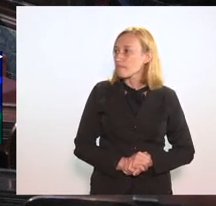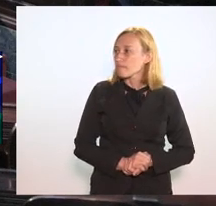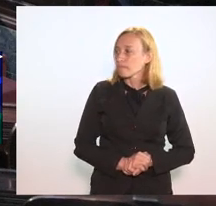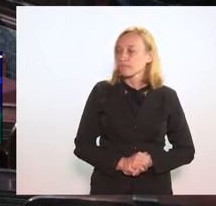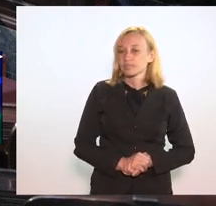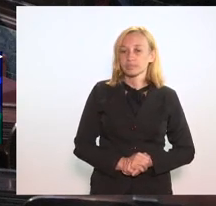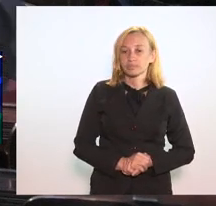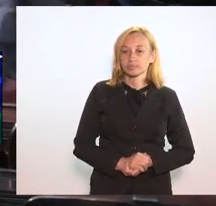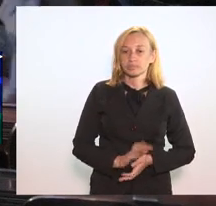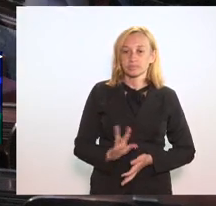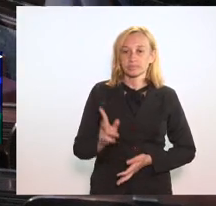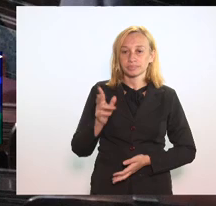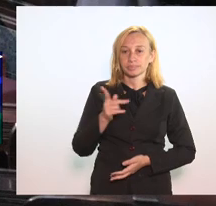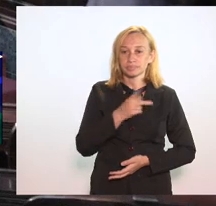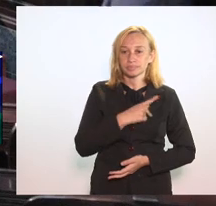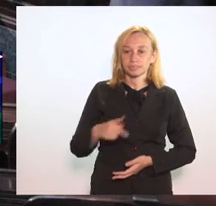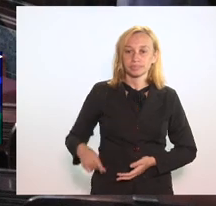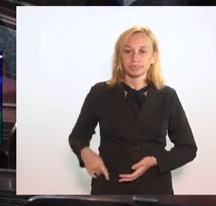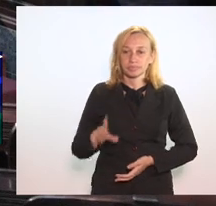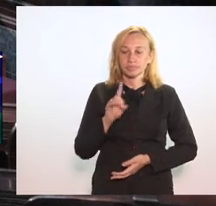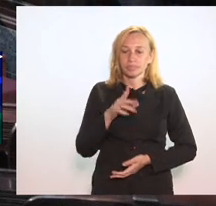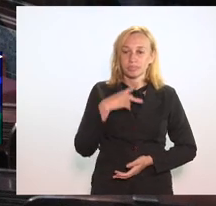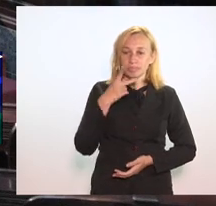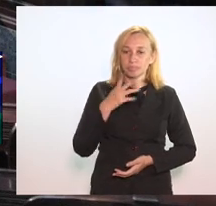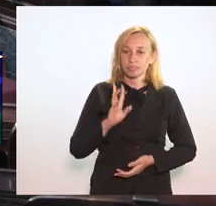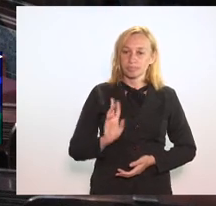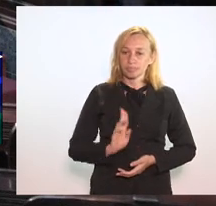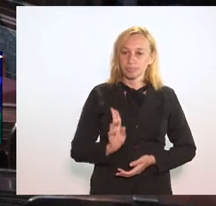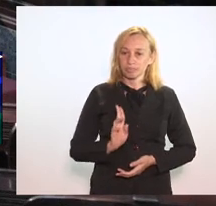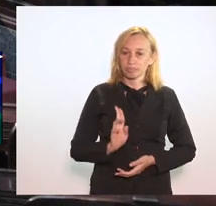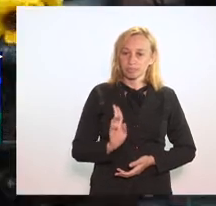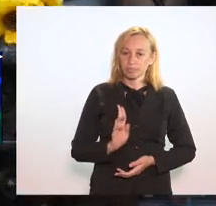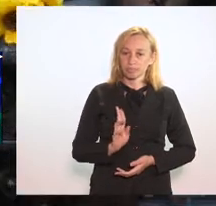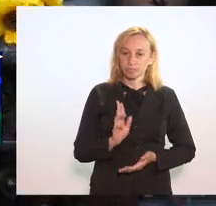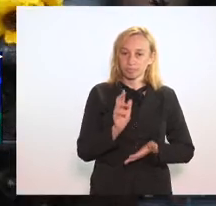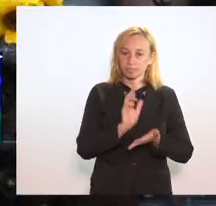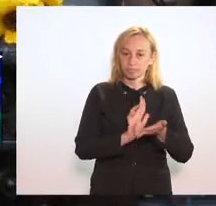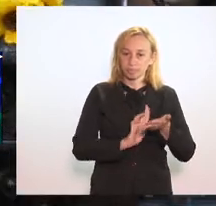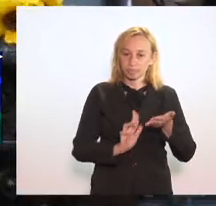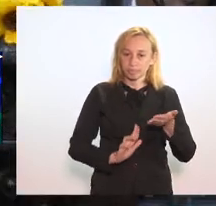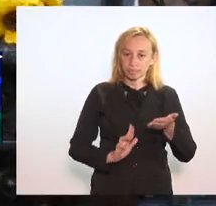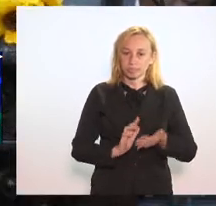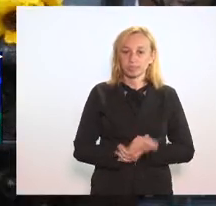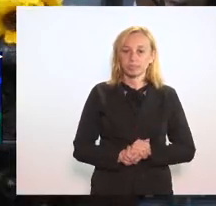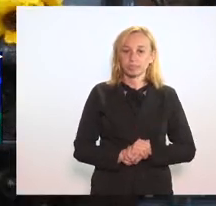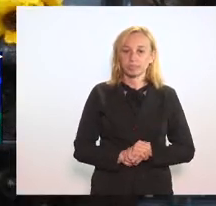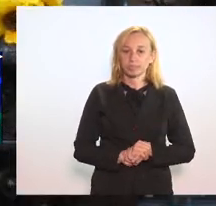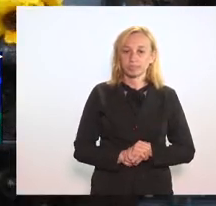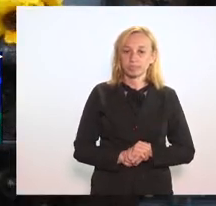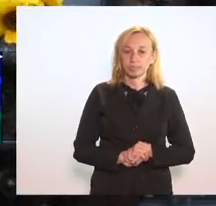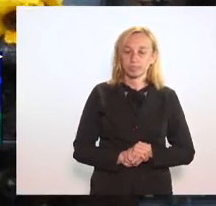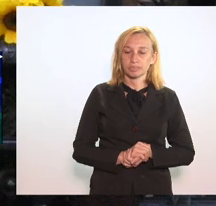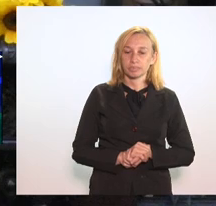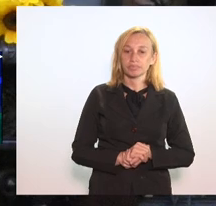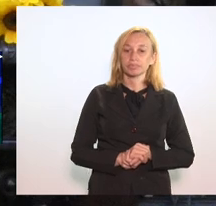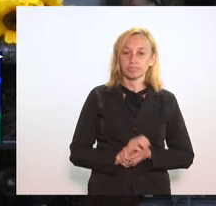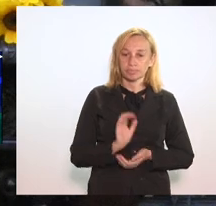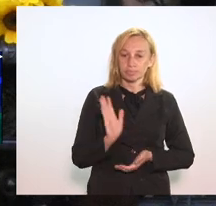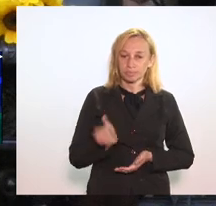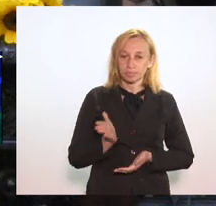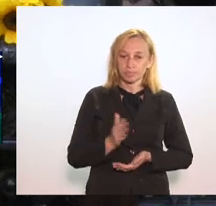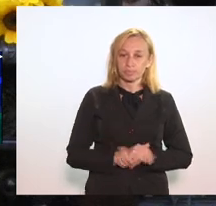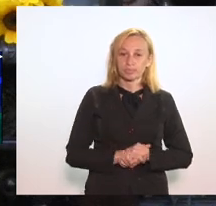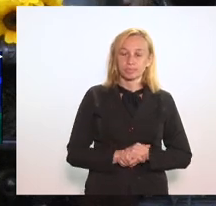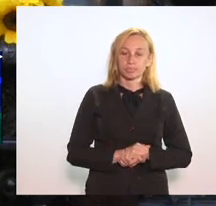o presidente sofre botar o meu nome na lista por favor estão inscritos inscritos